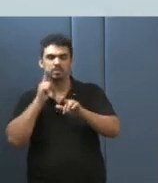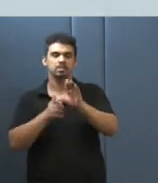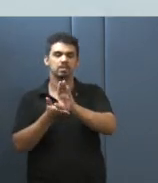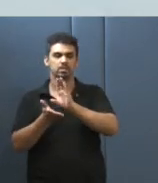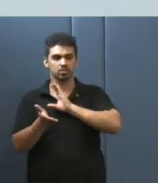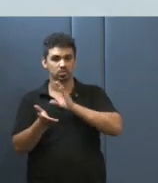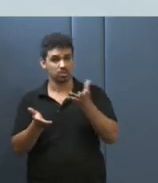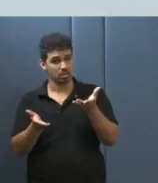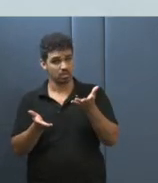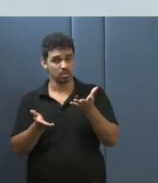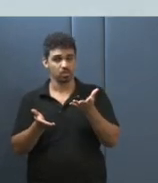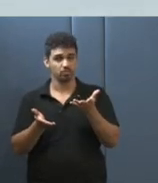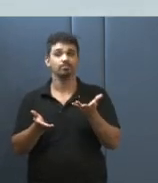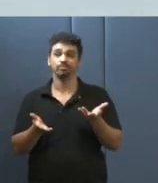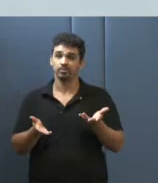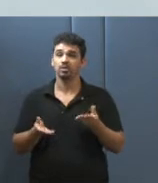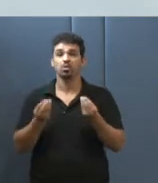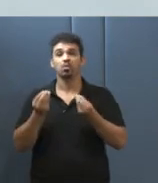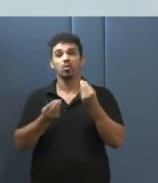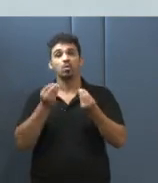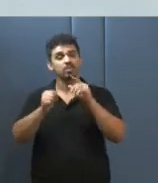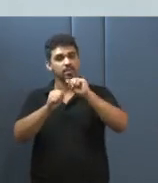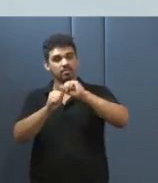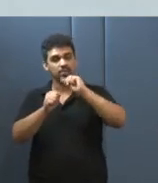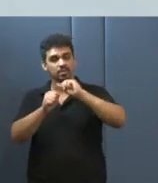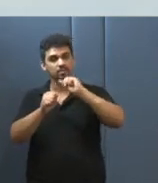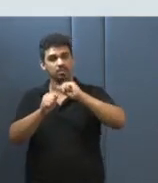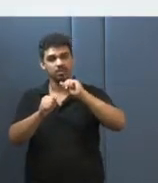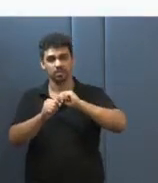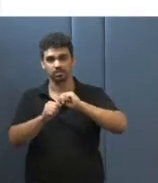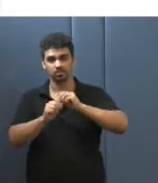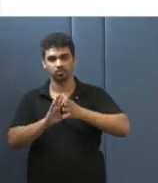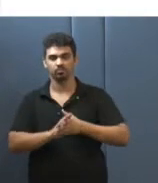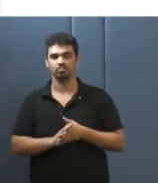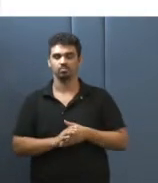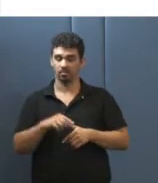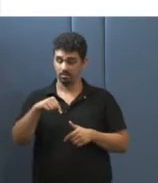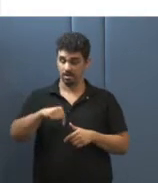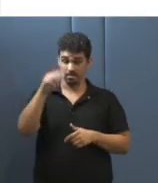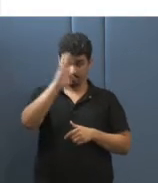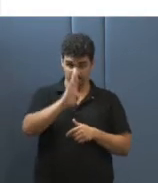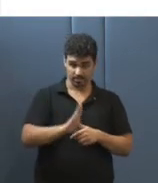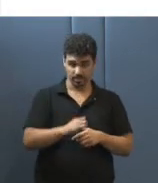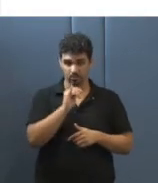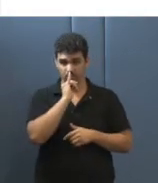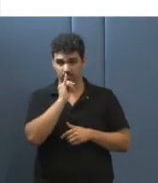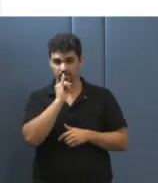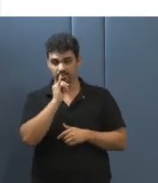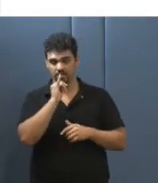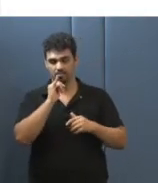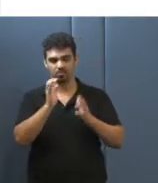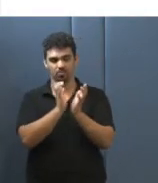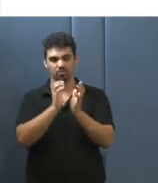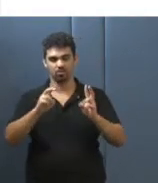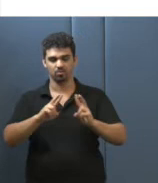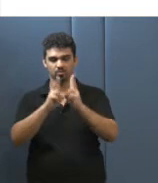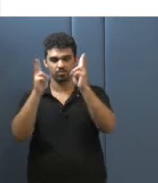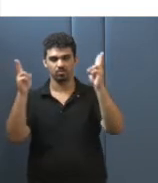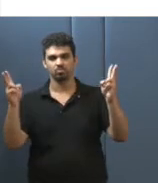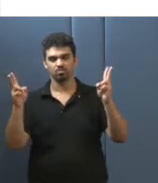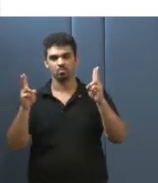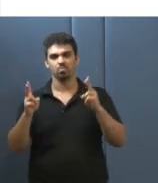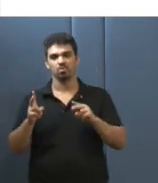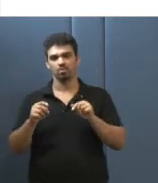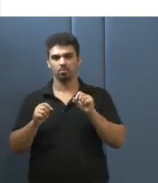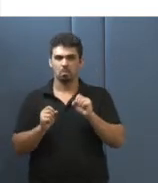mente e é o que, de fato, tem sido mais aplicado. Mas o Brasil, por exemplo, o clube tem a possibilidade de swap de dívida em troca